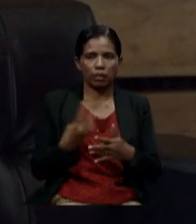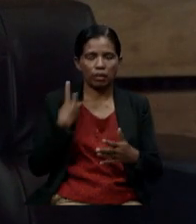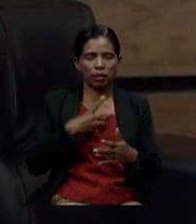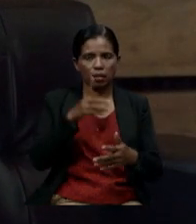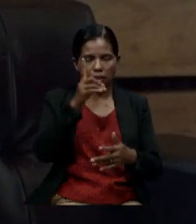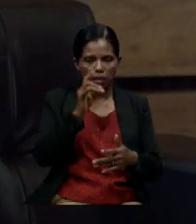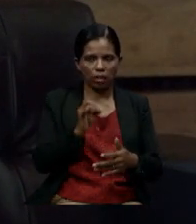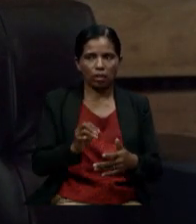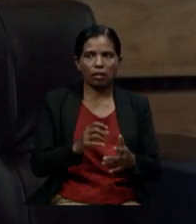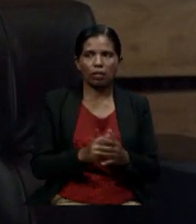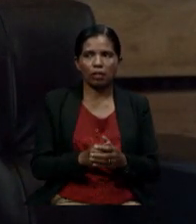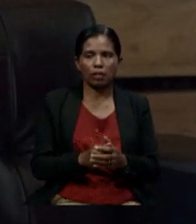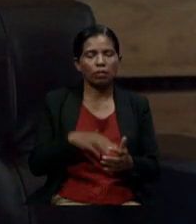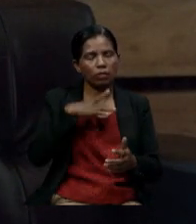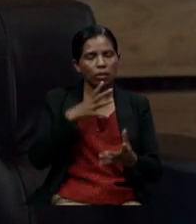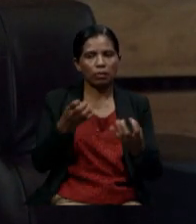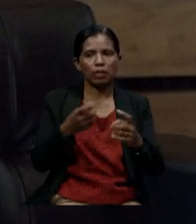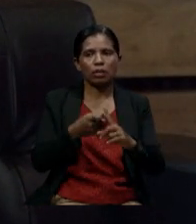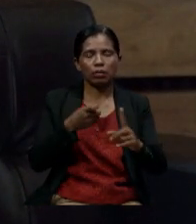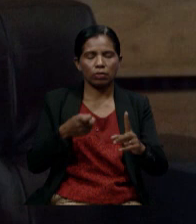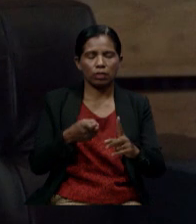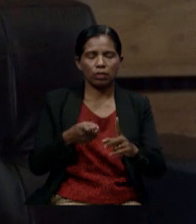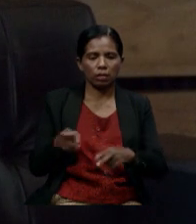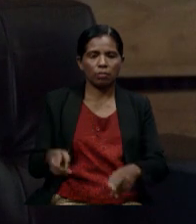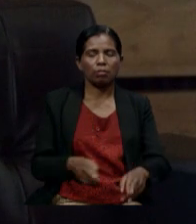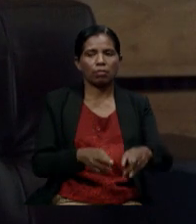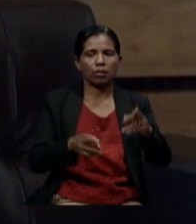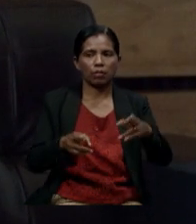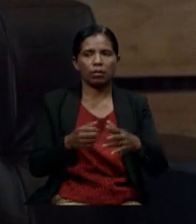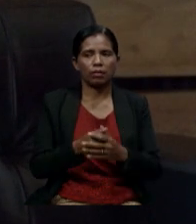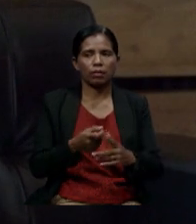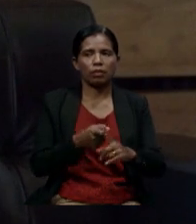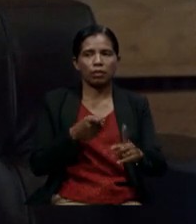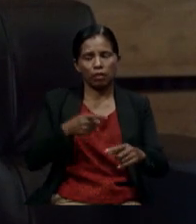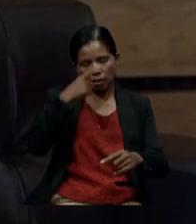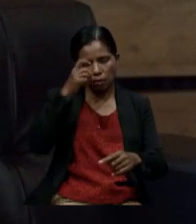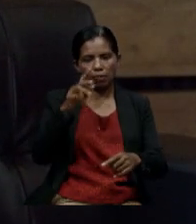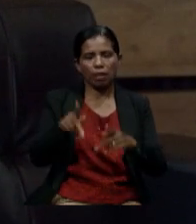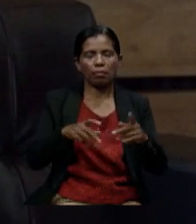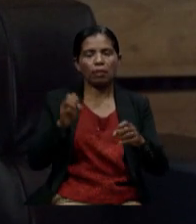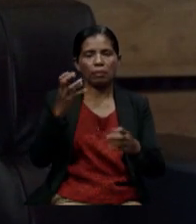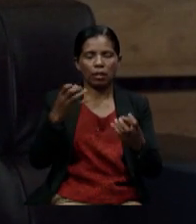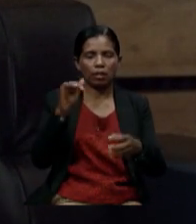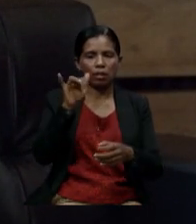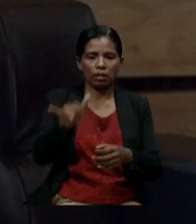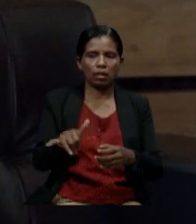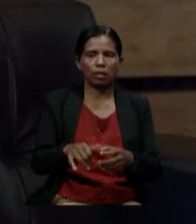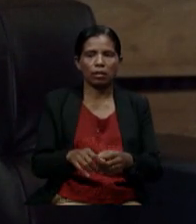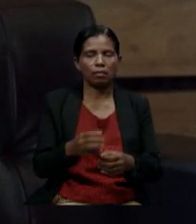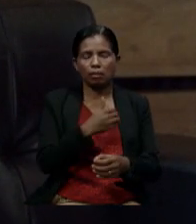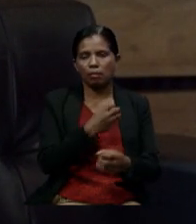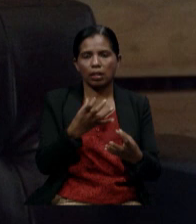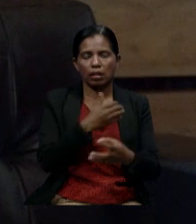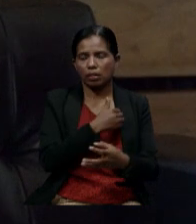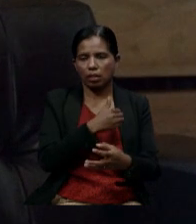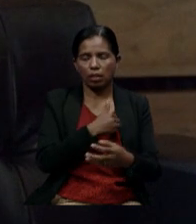Edilaran, lixo barak liu, maiusi, motaninin. E motaninin mos, também é uma barak que leva, e barak se dá o